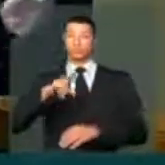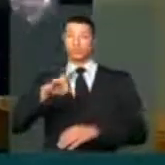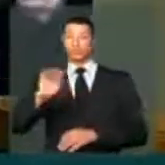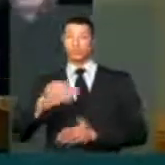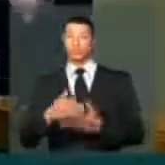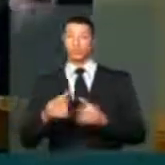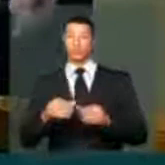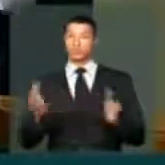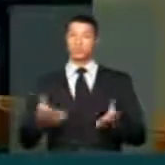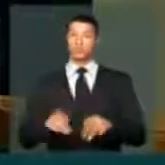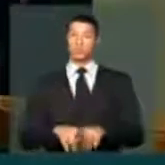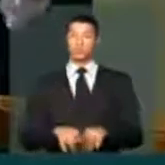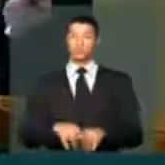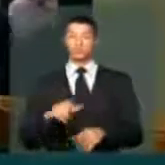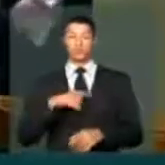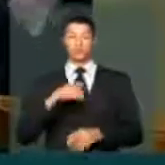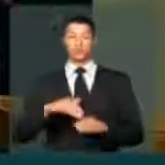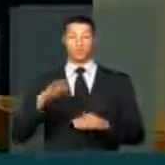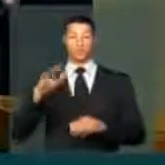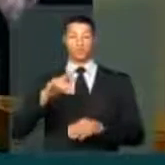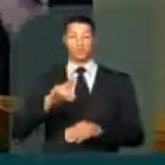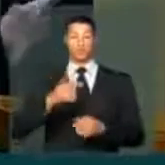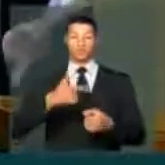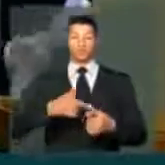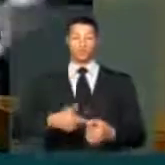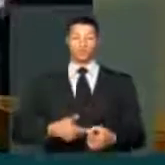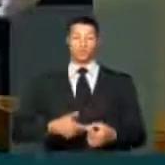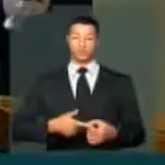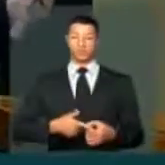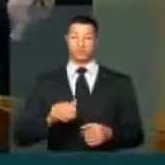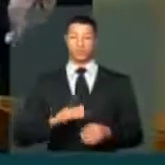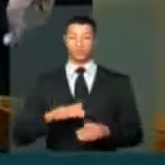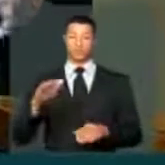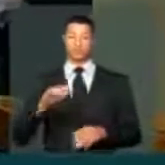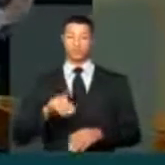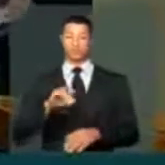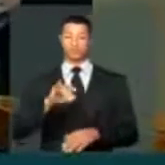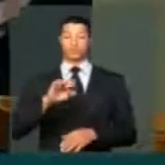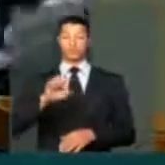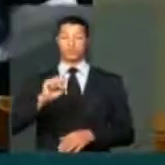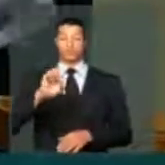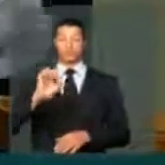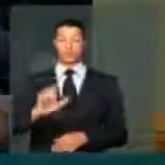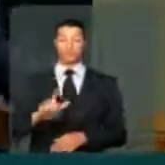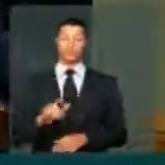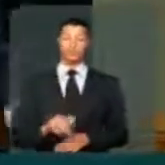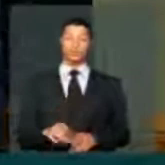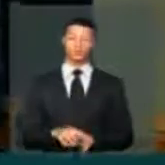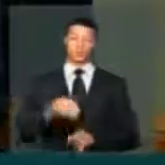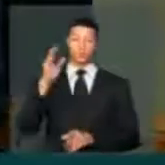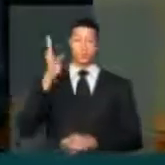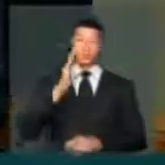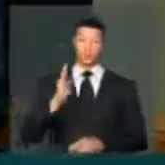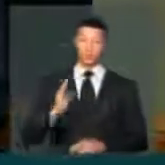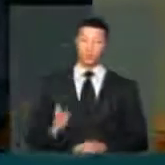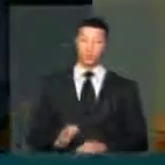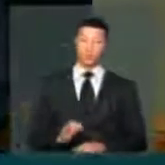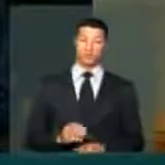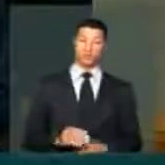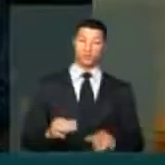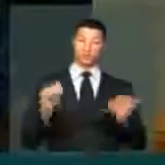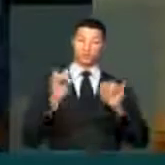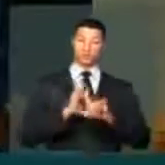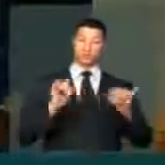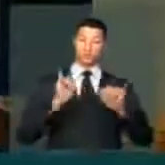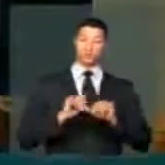estamos também agora tendo o aumento da gasolina, o aumento do combustível no Brasil. E as